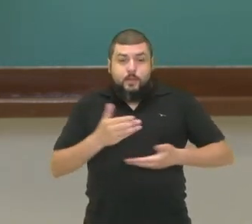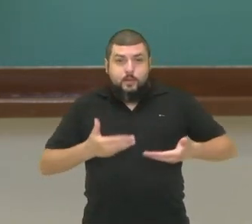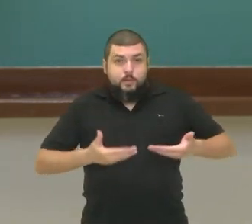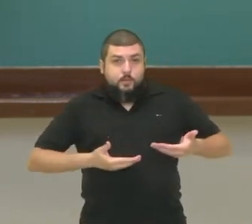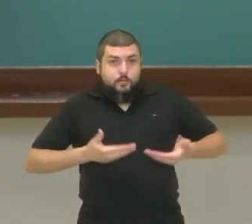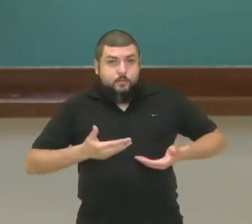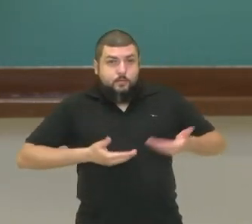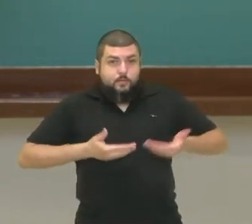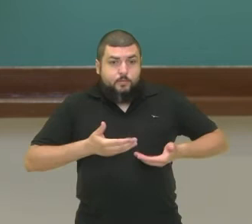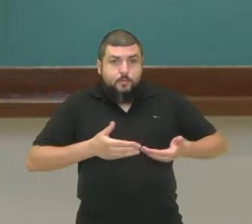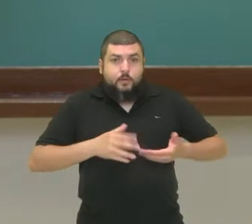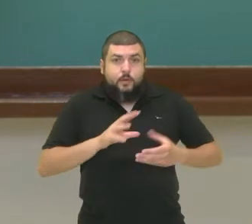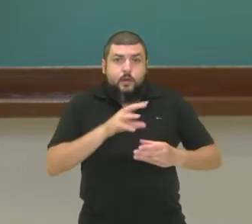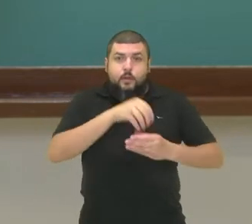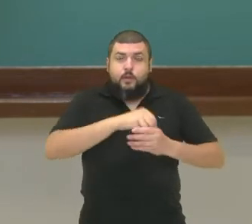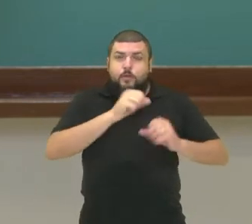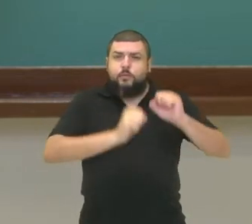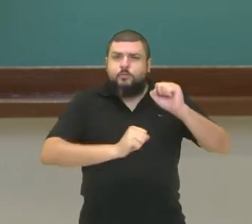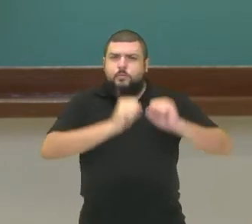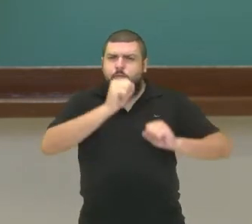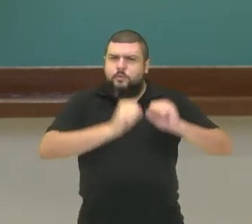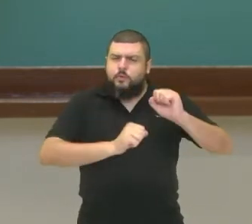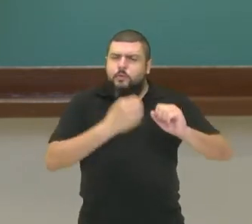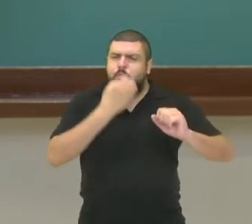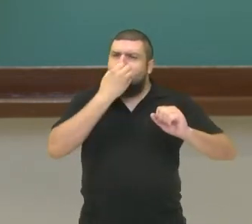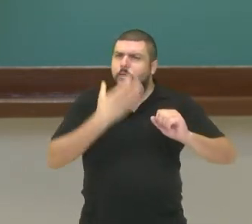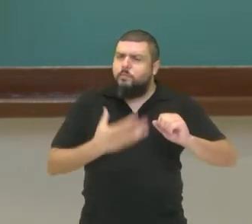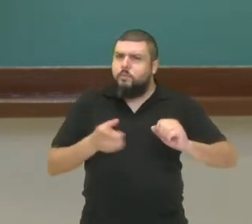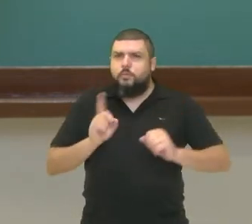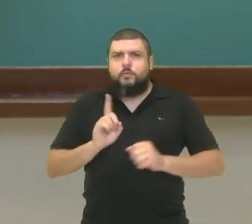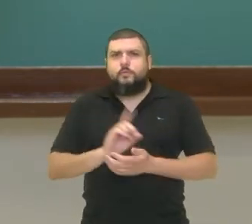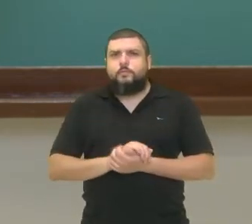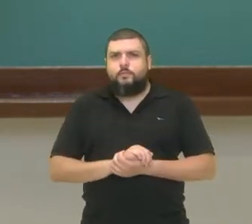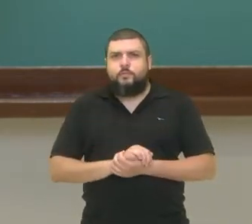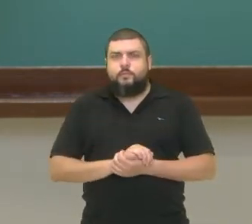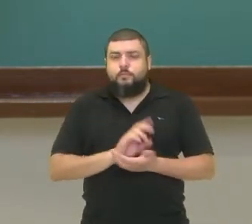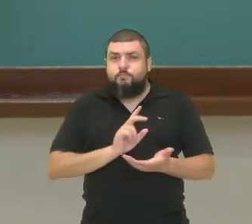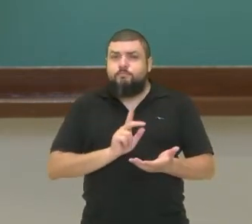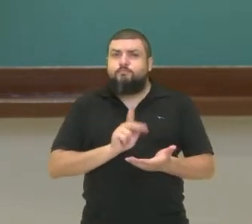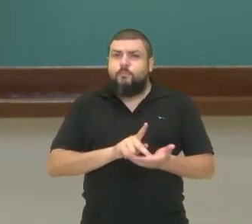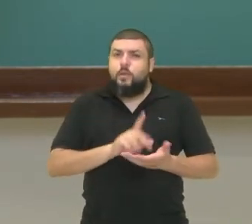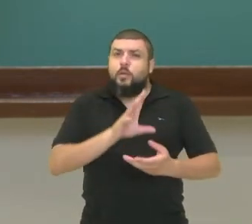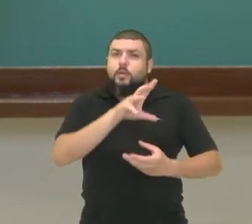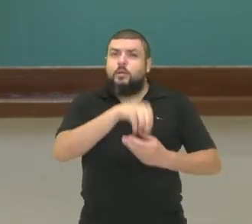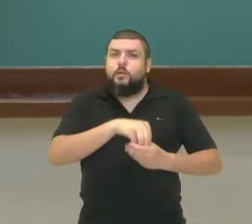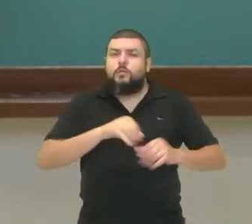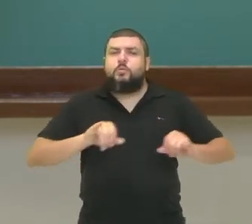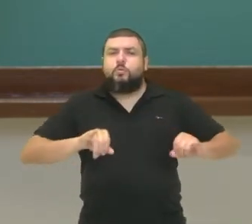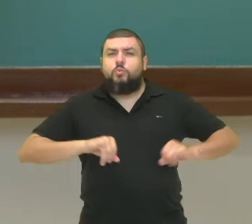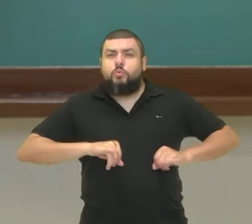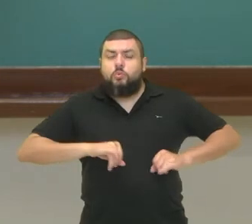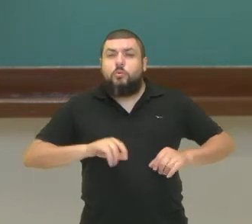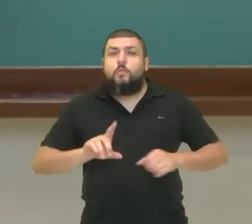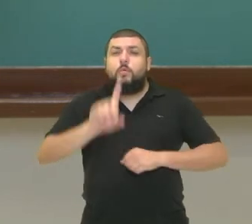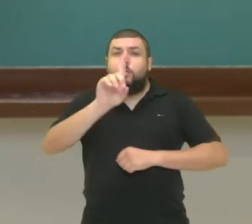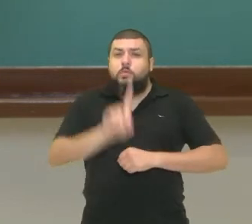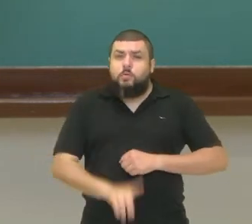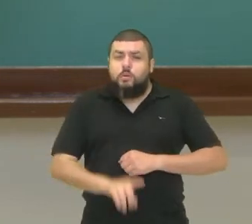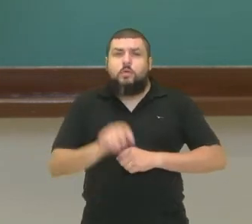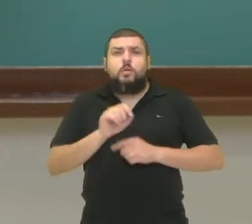naquela época não era muito vantajosa. Era realmente muito sofrido, não tinham direitos, eram